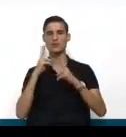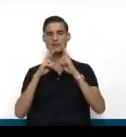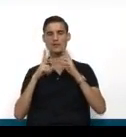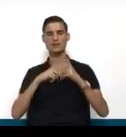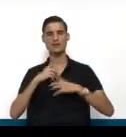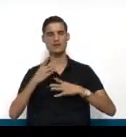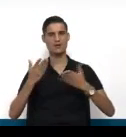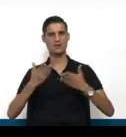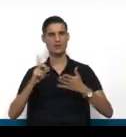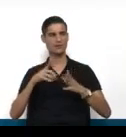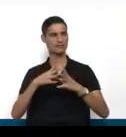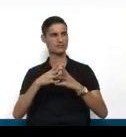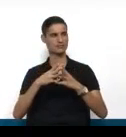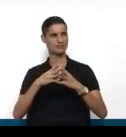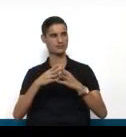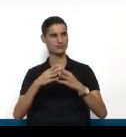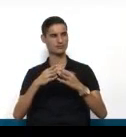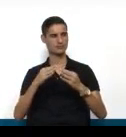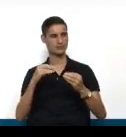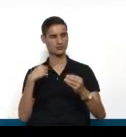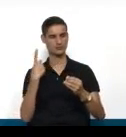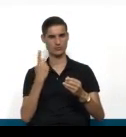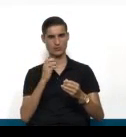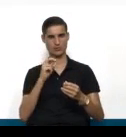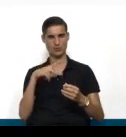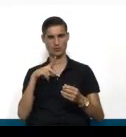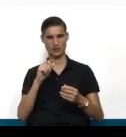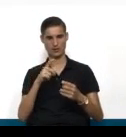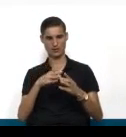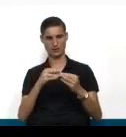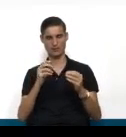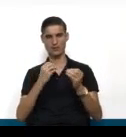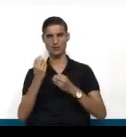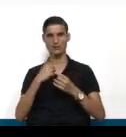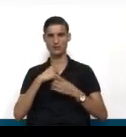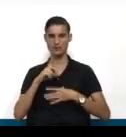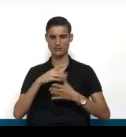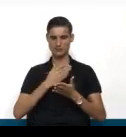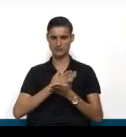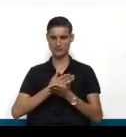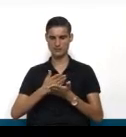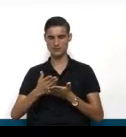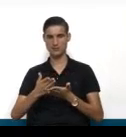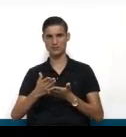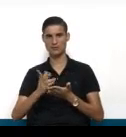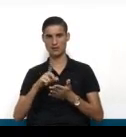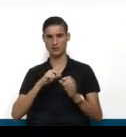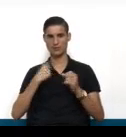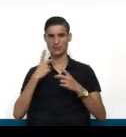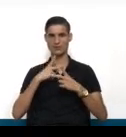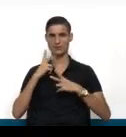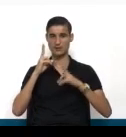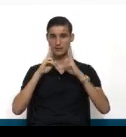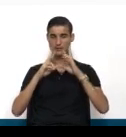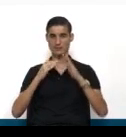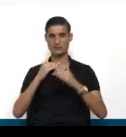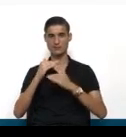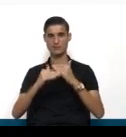agora? A solução da equação da onda com condições iniciais, que é o que nós temos